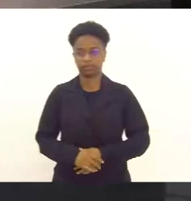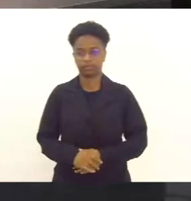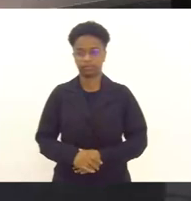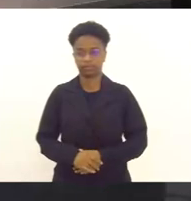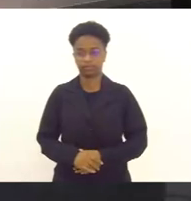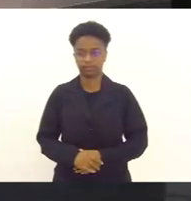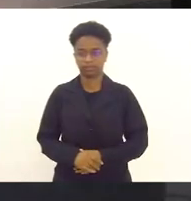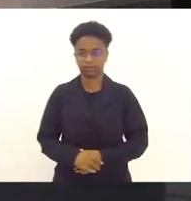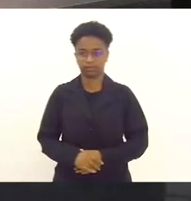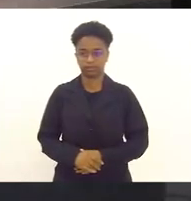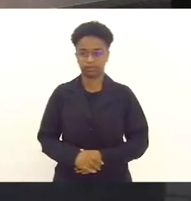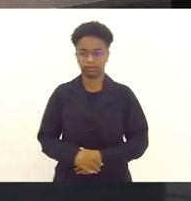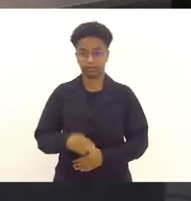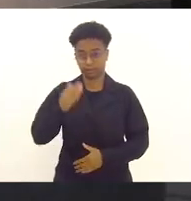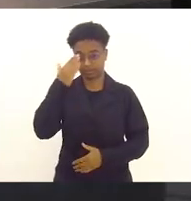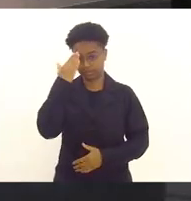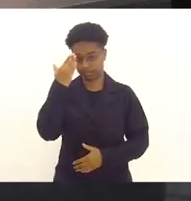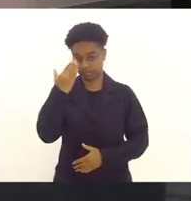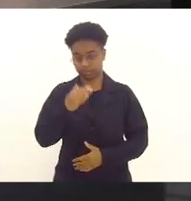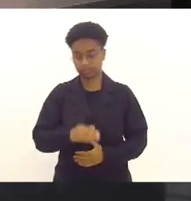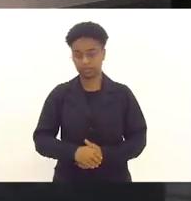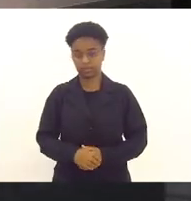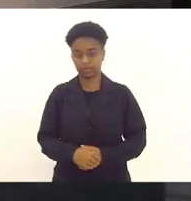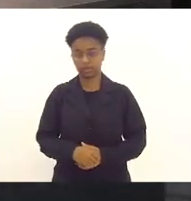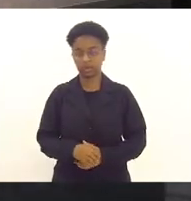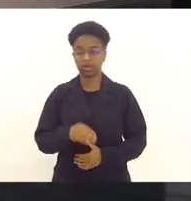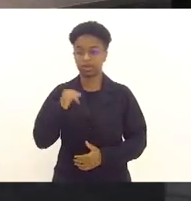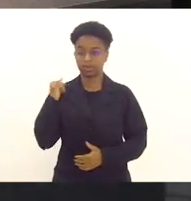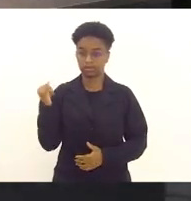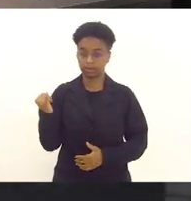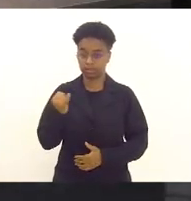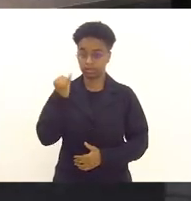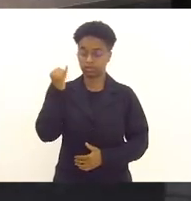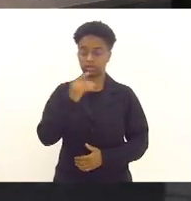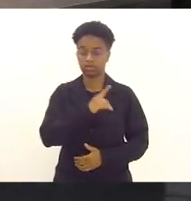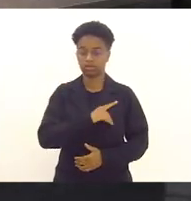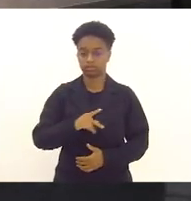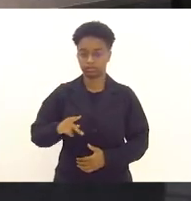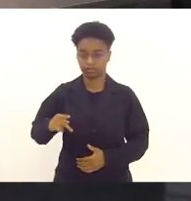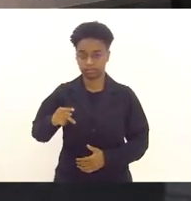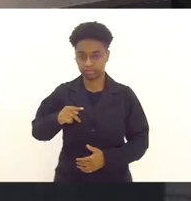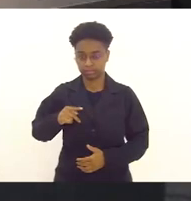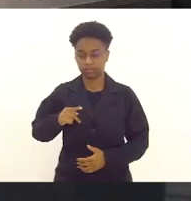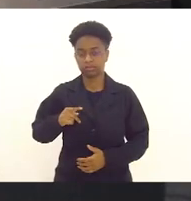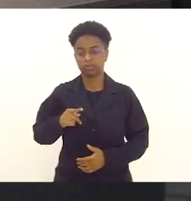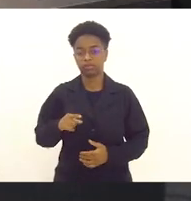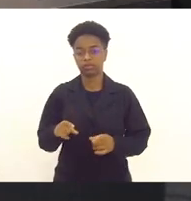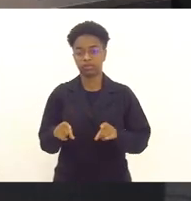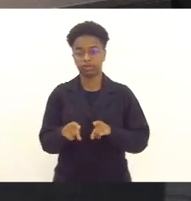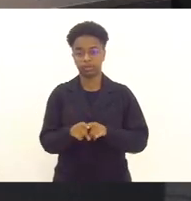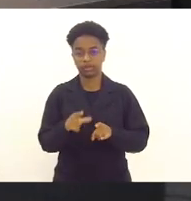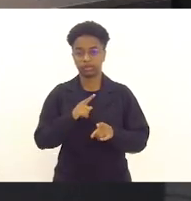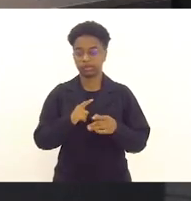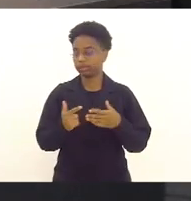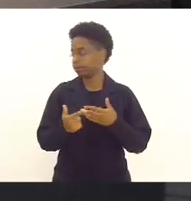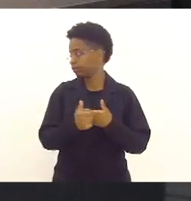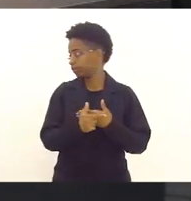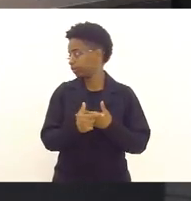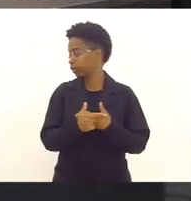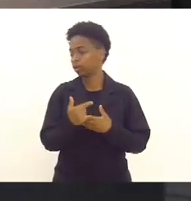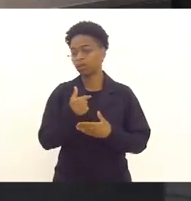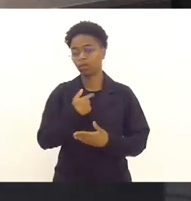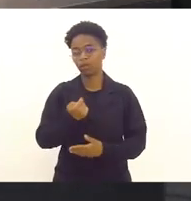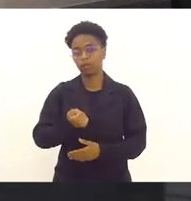muito obrigada é super importante a Defensoria Pública tá nesse papel né estive agora